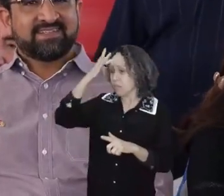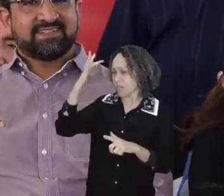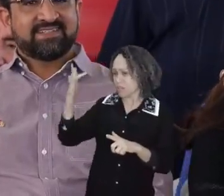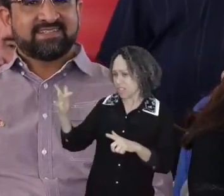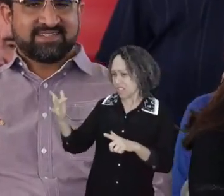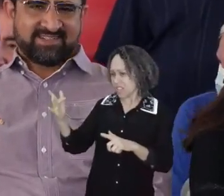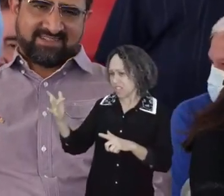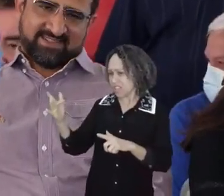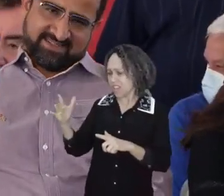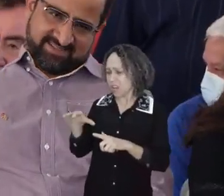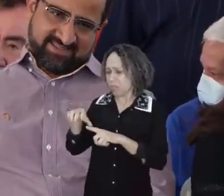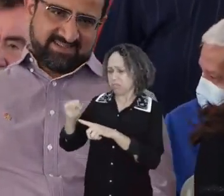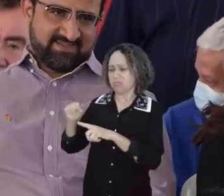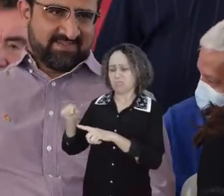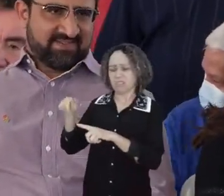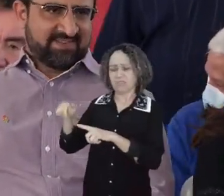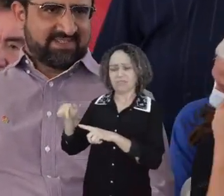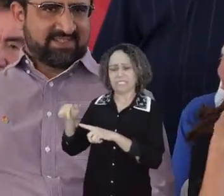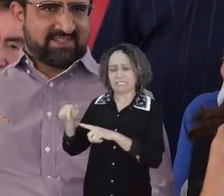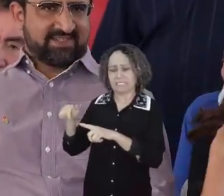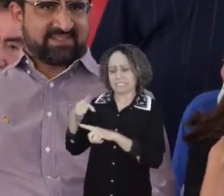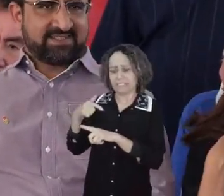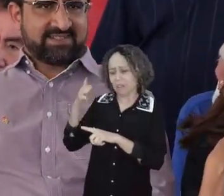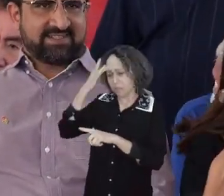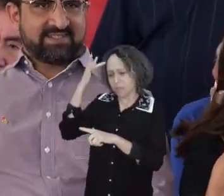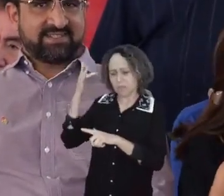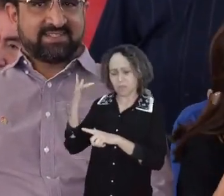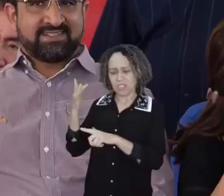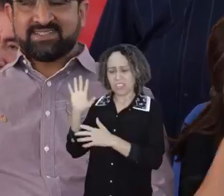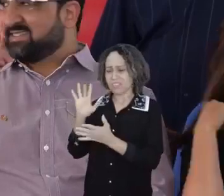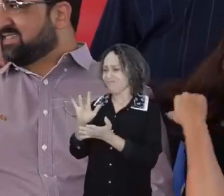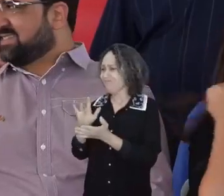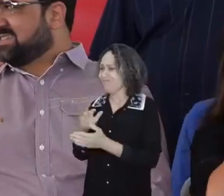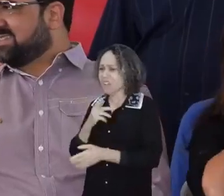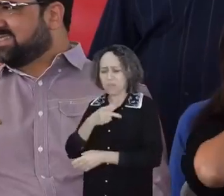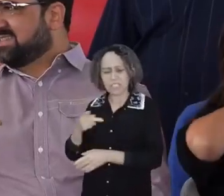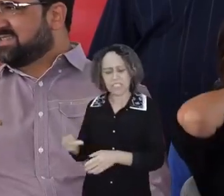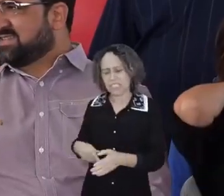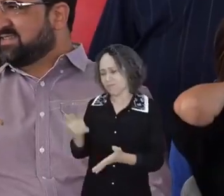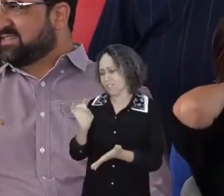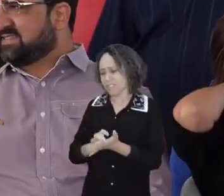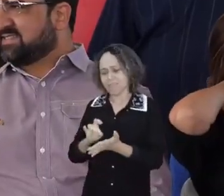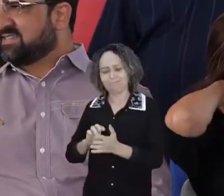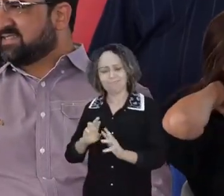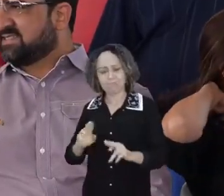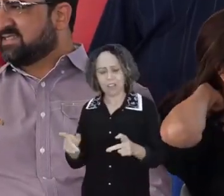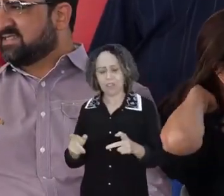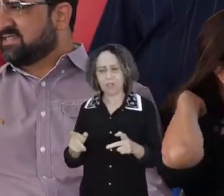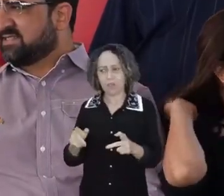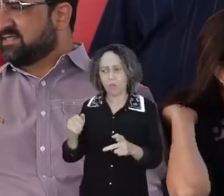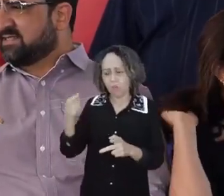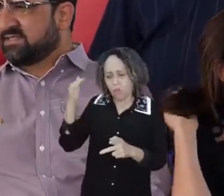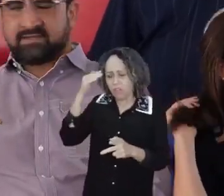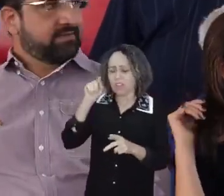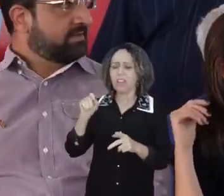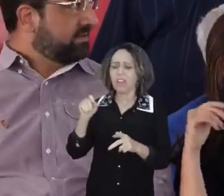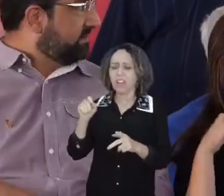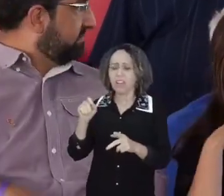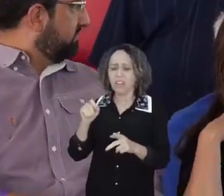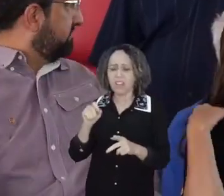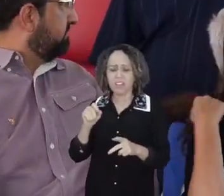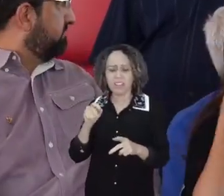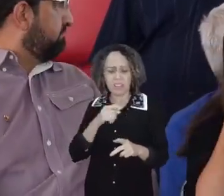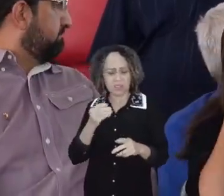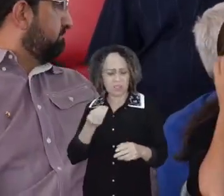desenvolvimento. Alguém que deixa o desemprego crescer e que deu aos brasileiros o menor salário mínimo dos últimos